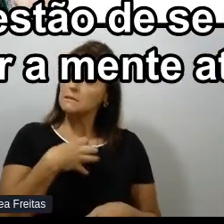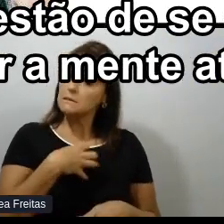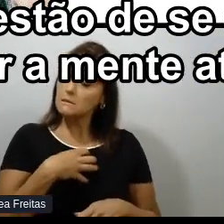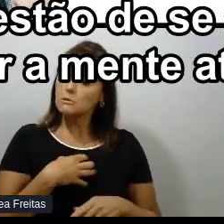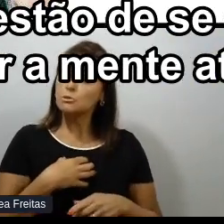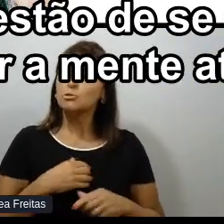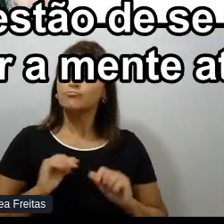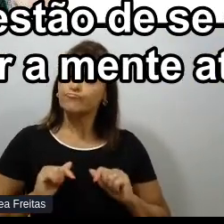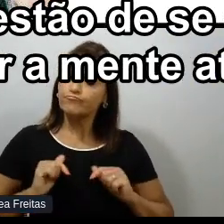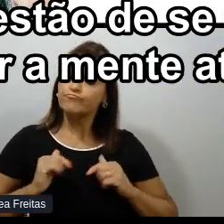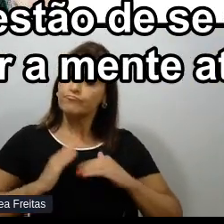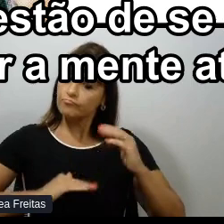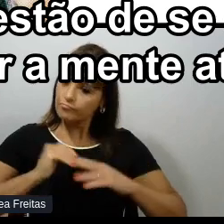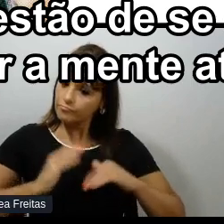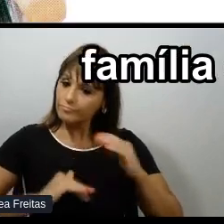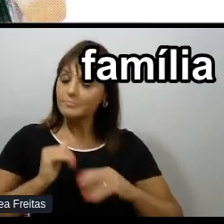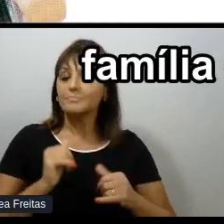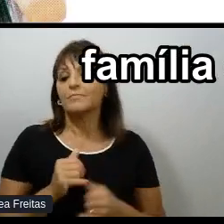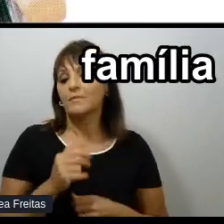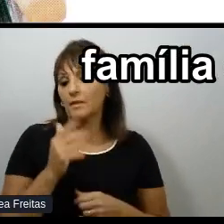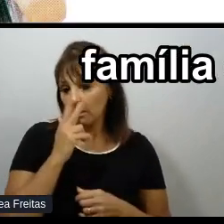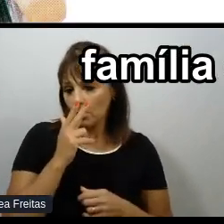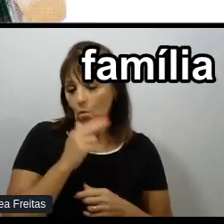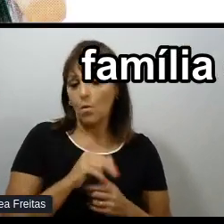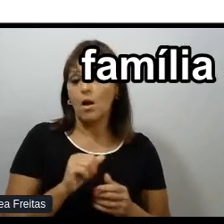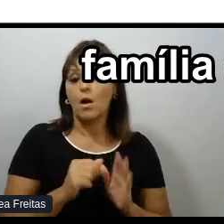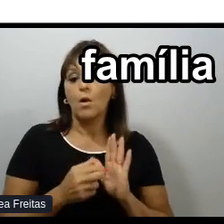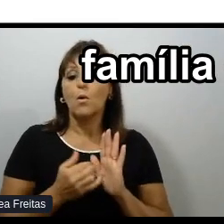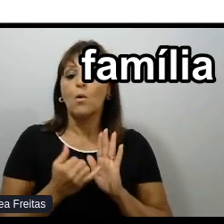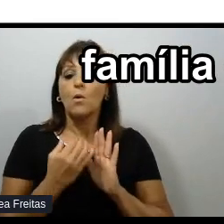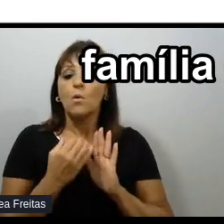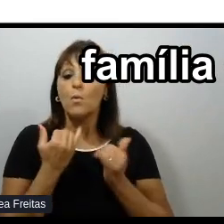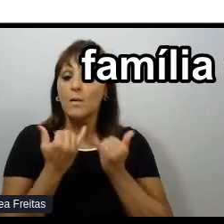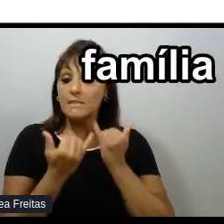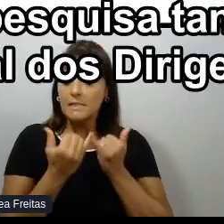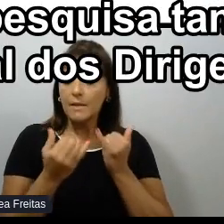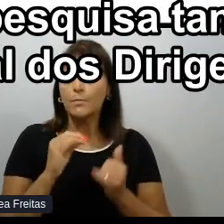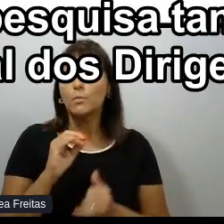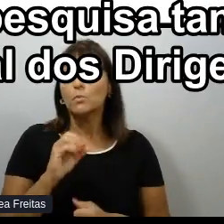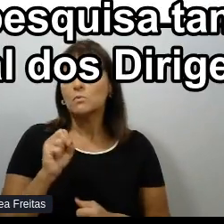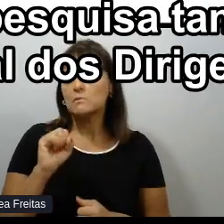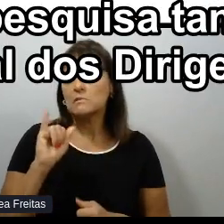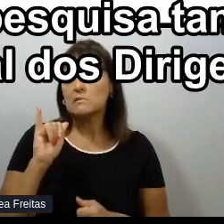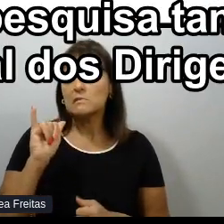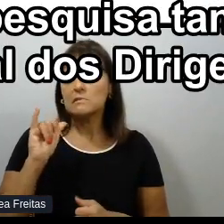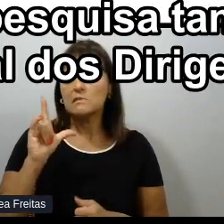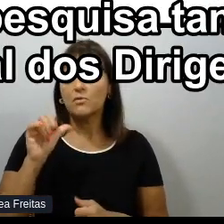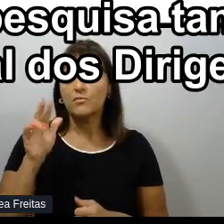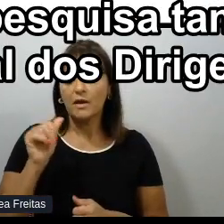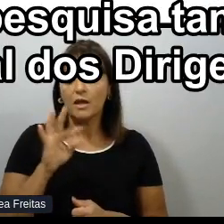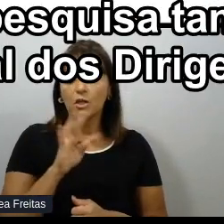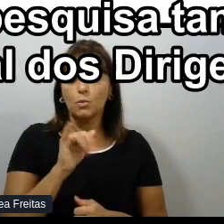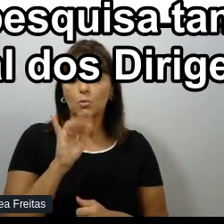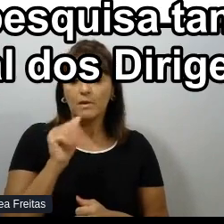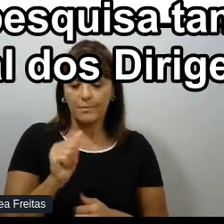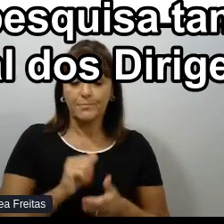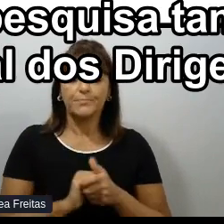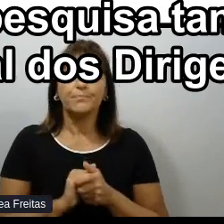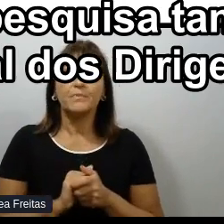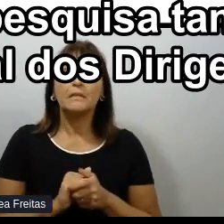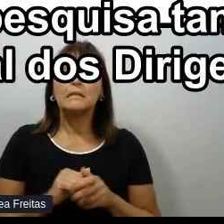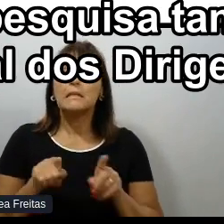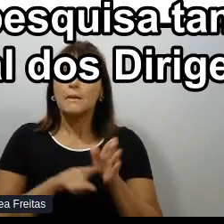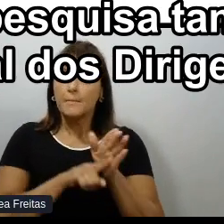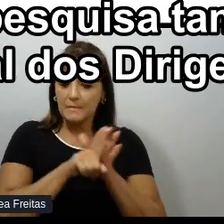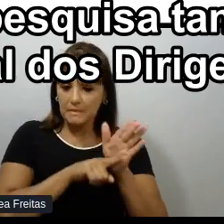internet entrou como isso. E, consequentemente, o uso de smartphone também aumentou para essa população, né, em